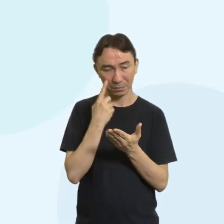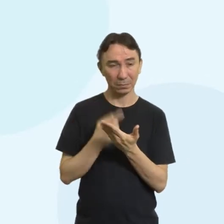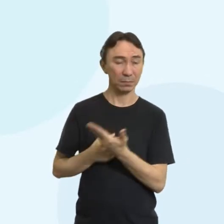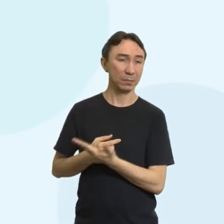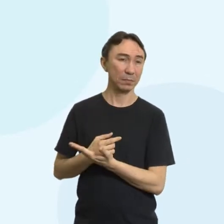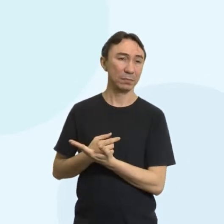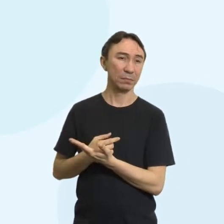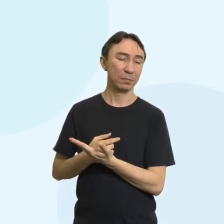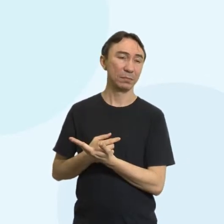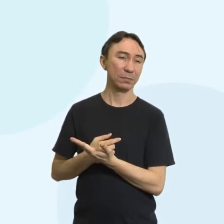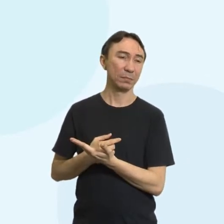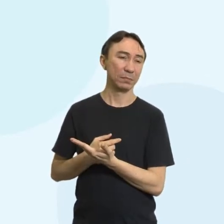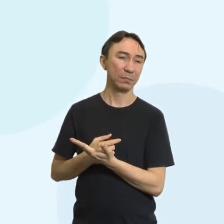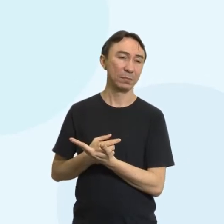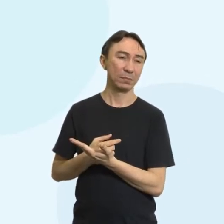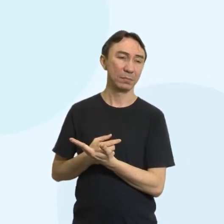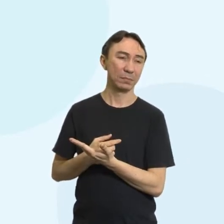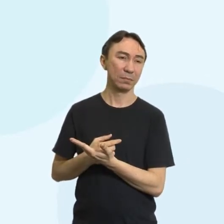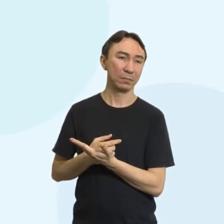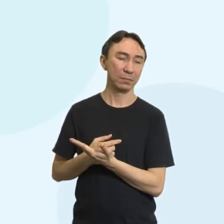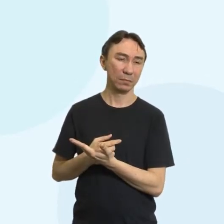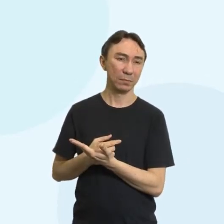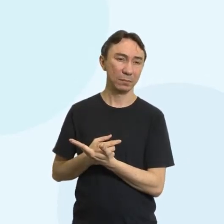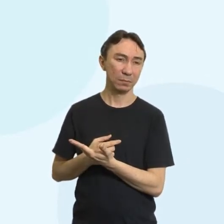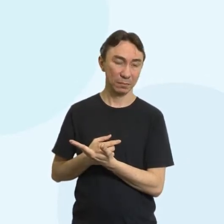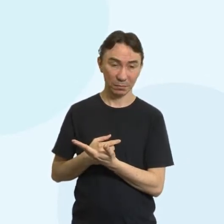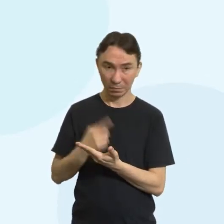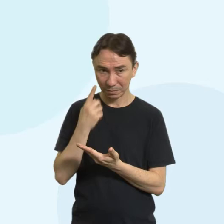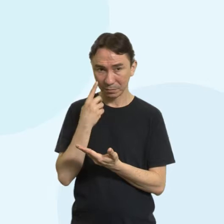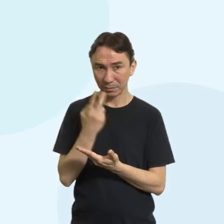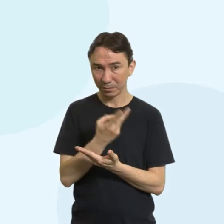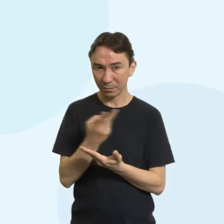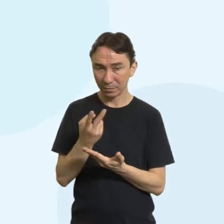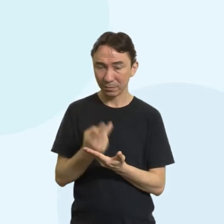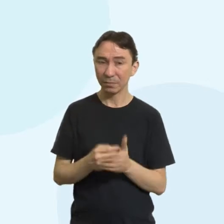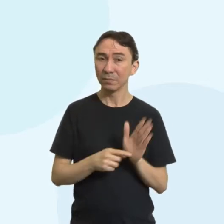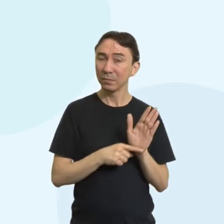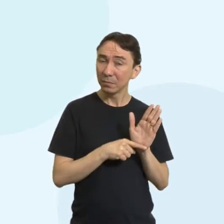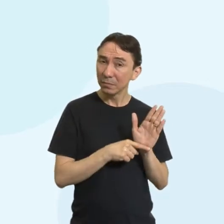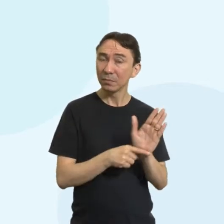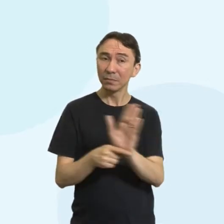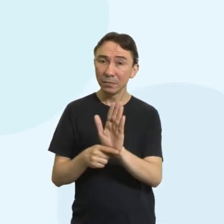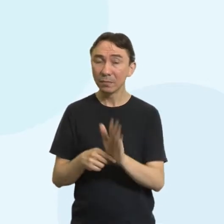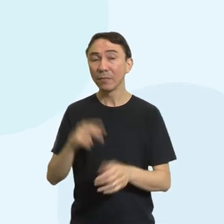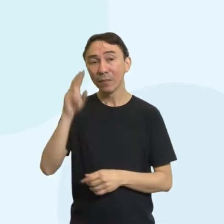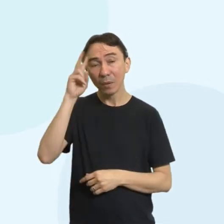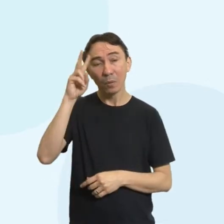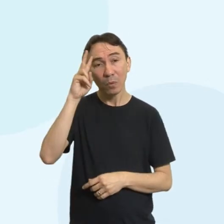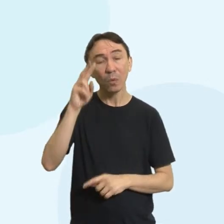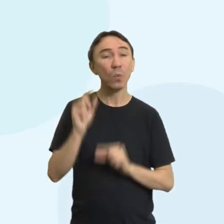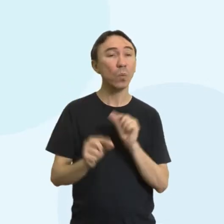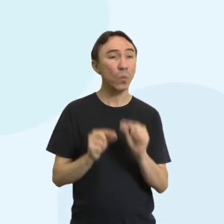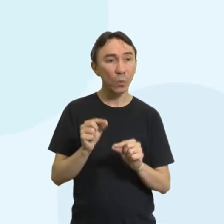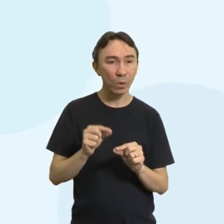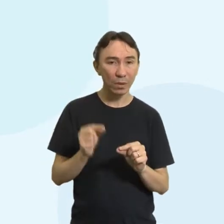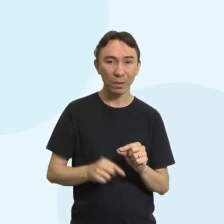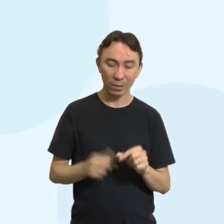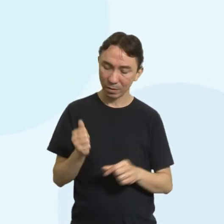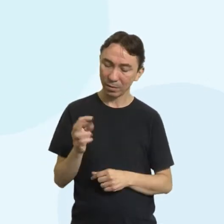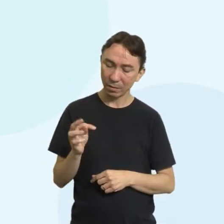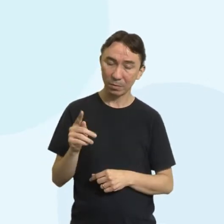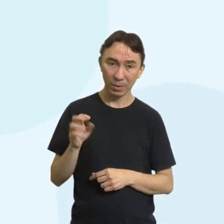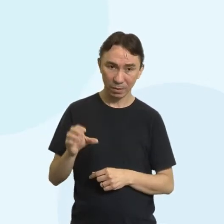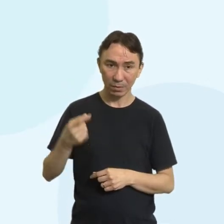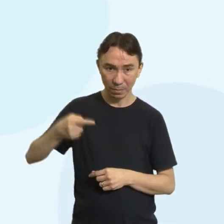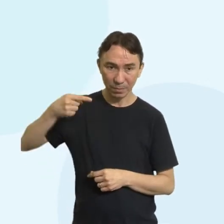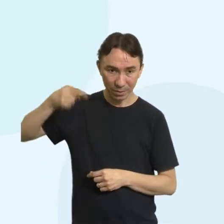slide, vocês podem lembrar, ele serve para ajudá-los a lembrar, que na formação anterior nós abordamos